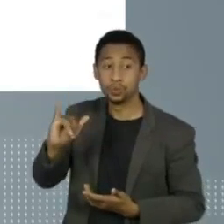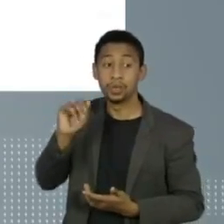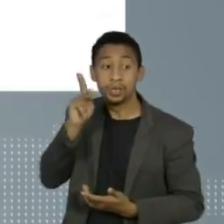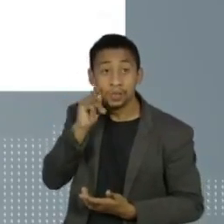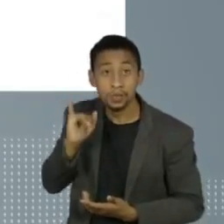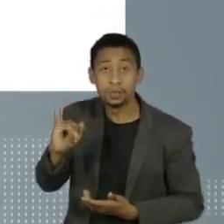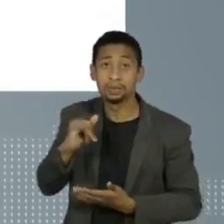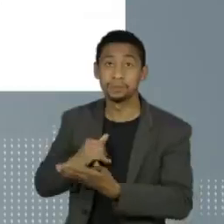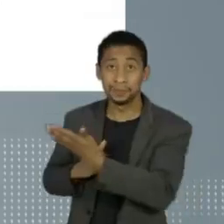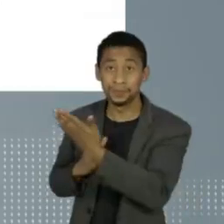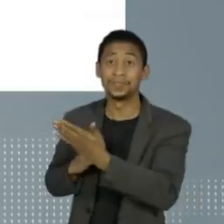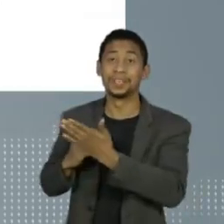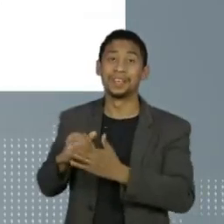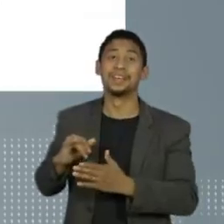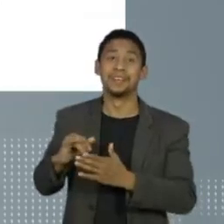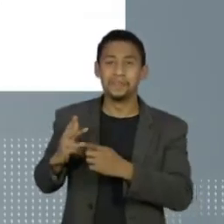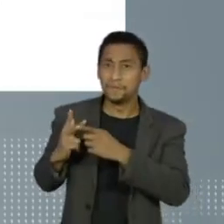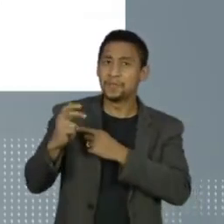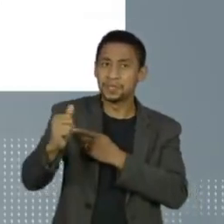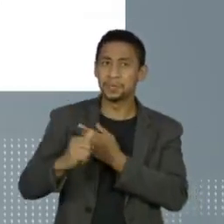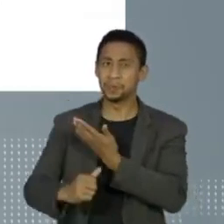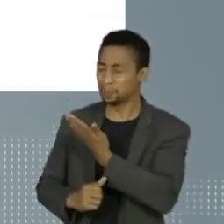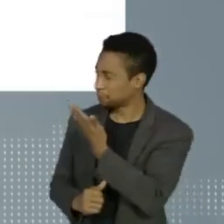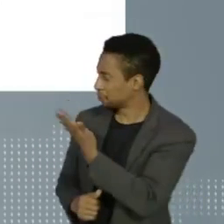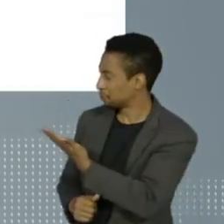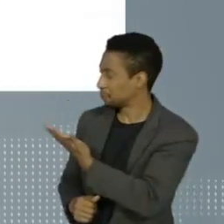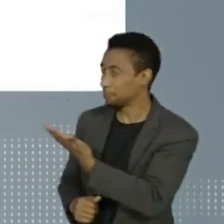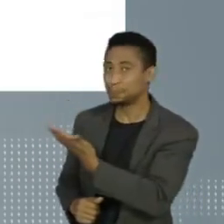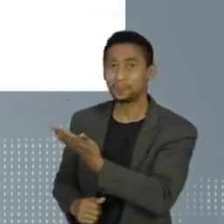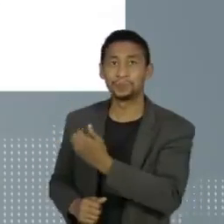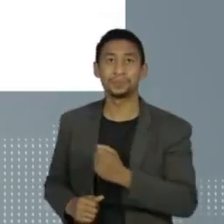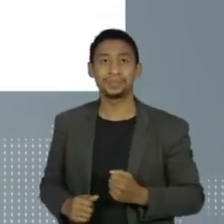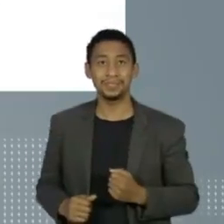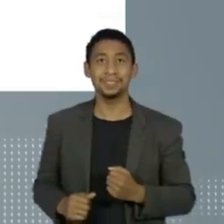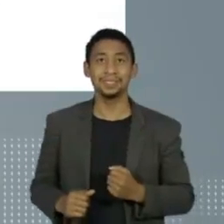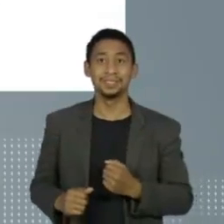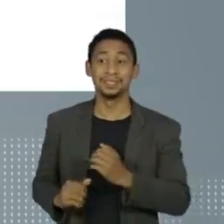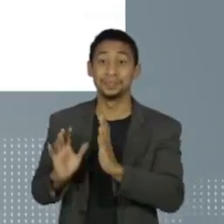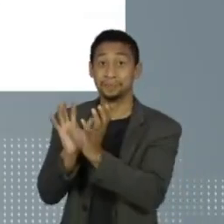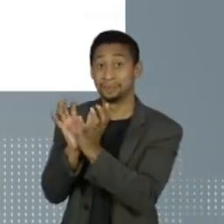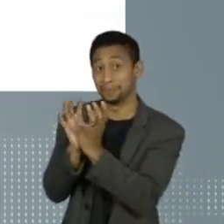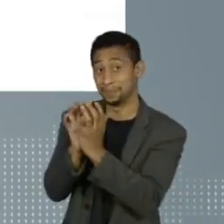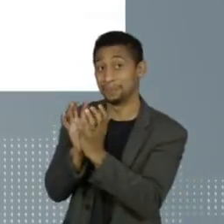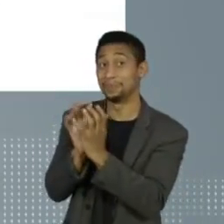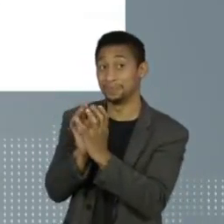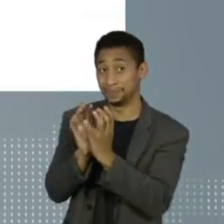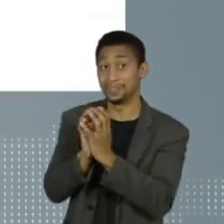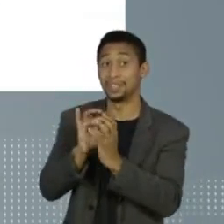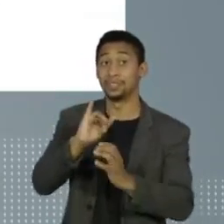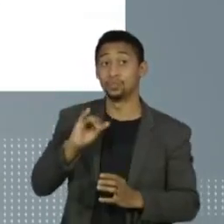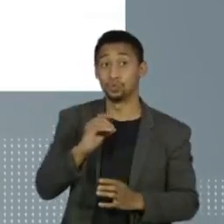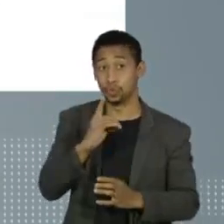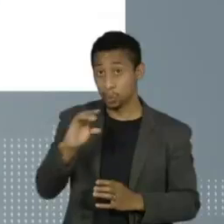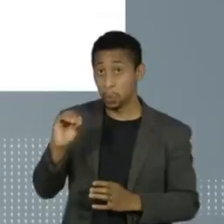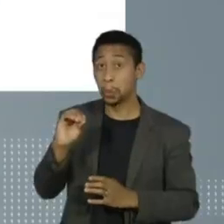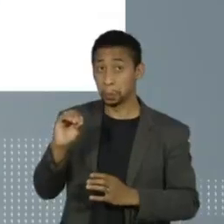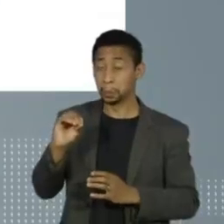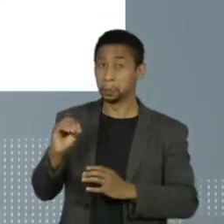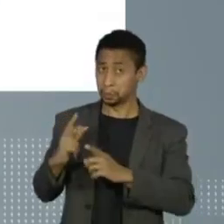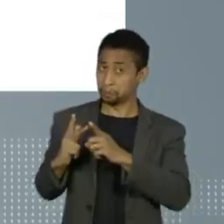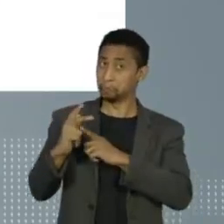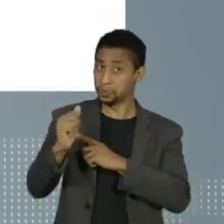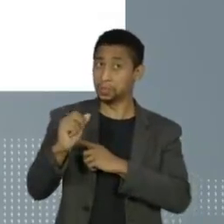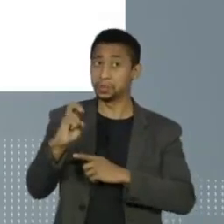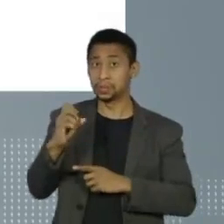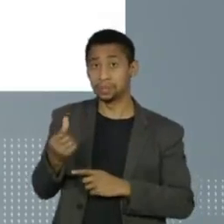a vitória de Cícero Sena contra Nilvan Ferreira do MDB em Recife João Campos do PSB bateu Marília Arrais do